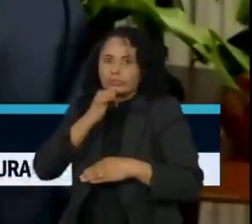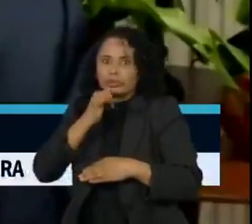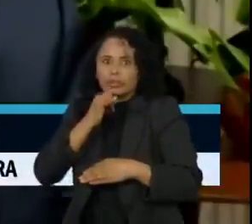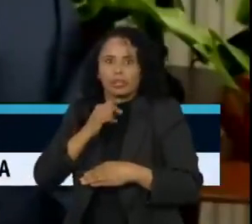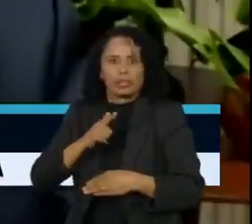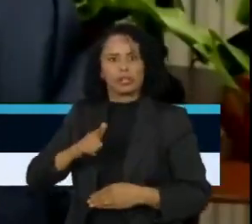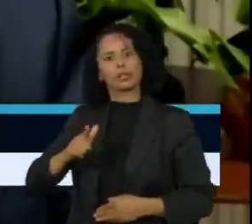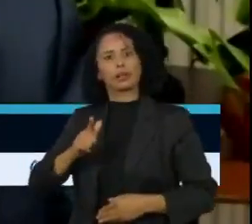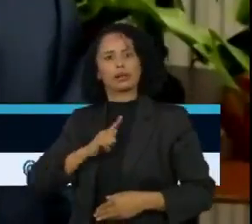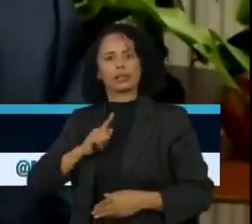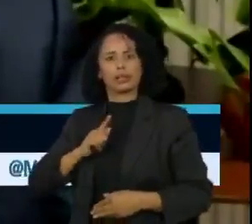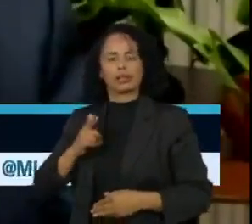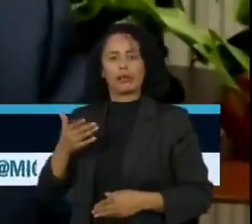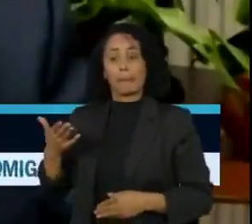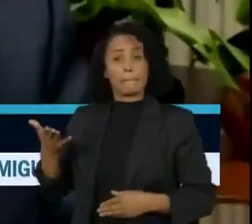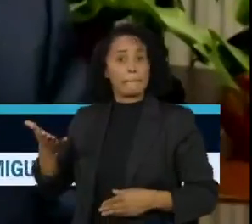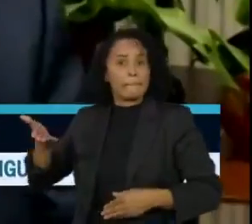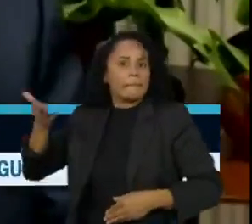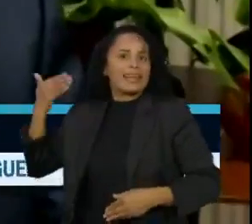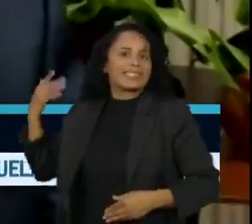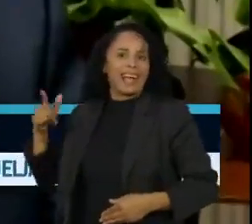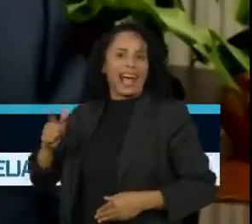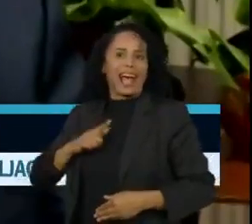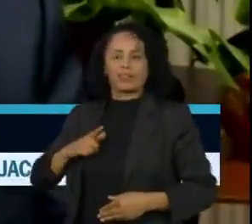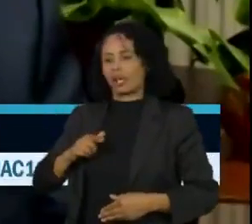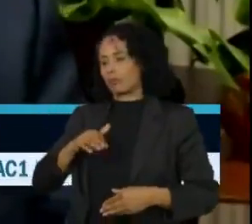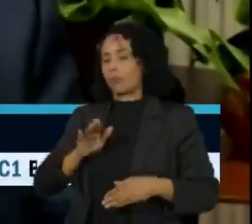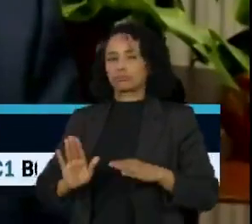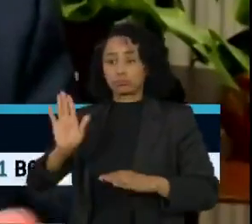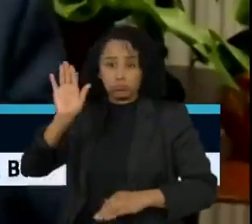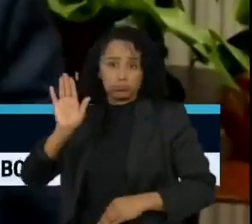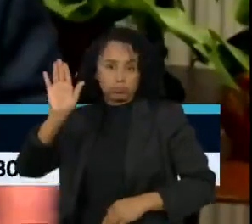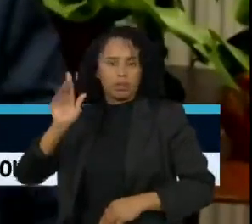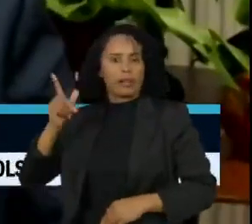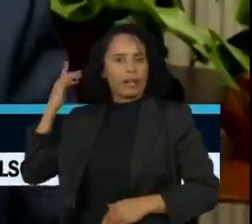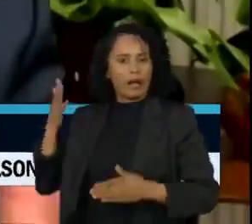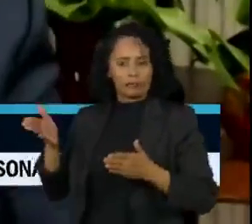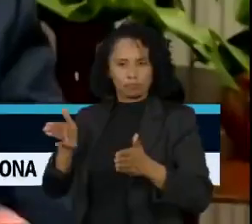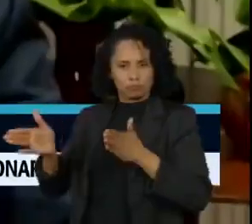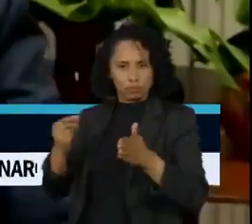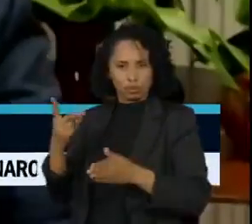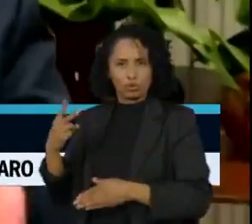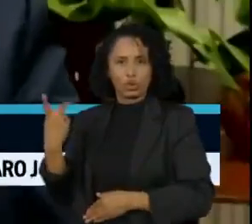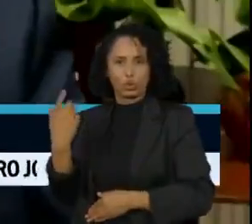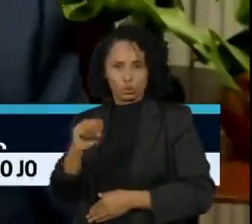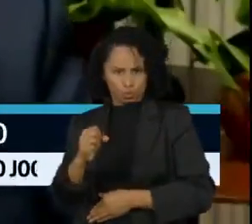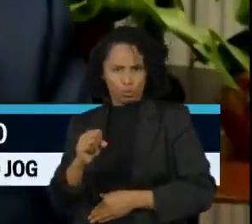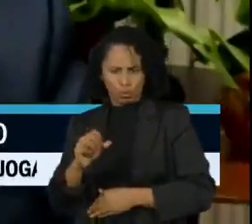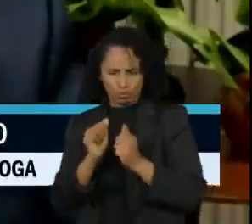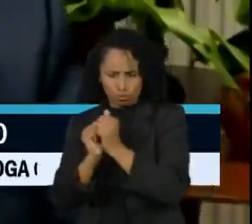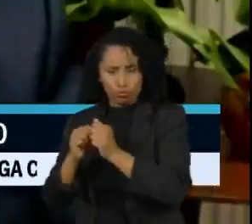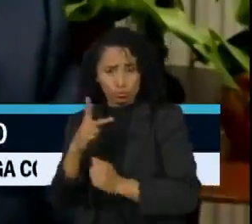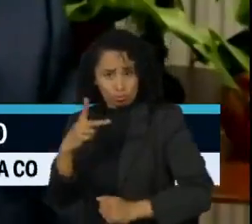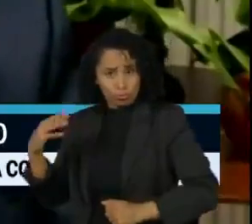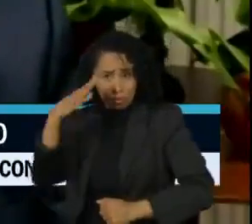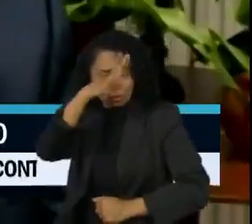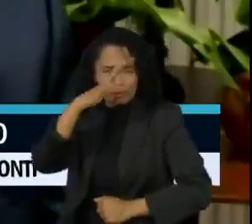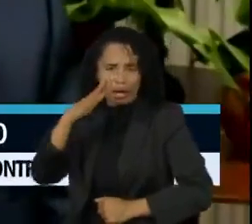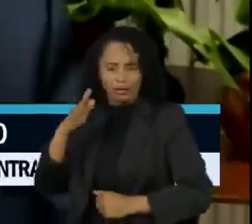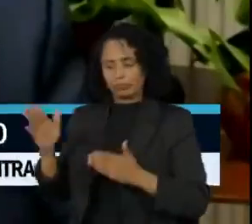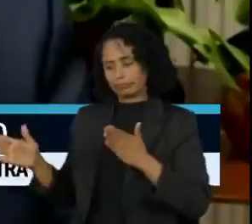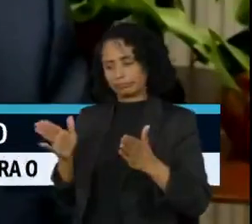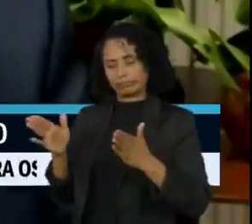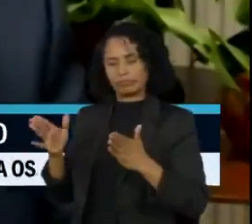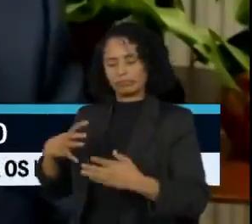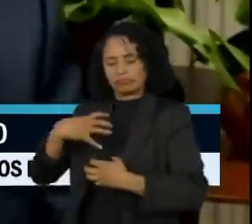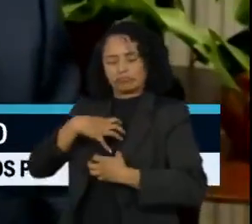parcela estava ao lado, né, da candidatura Bolsonaro, né, em 2018. Então, esse movimento ele fica mais desconfortável,